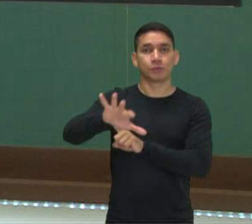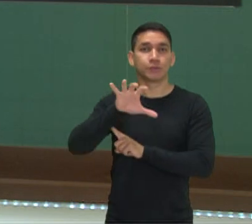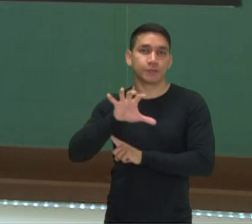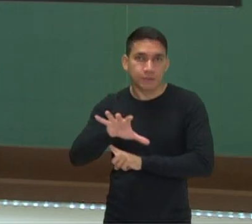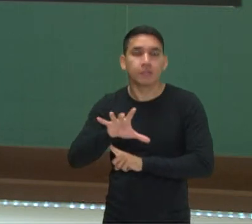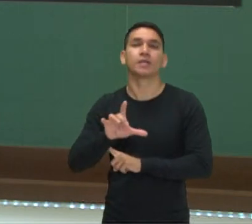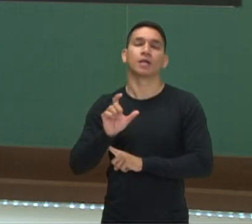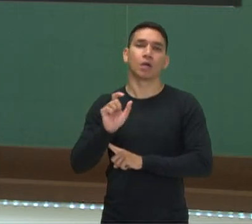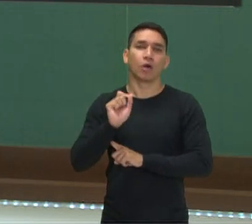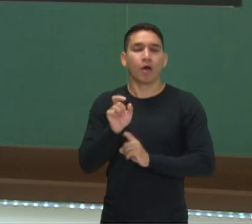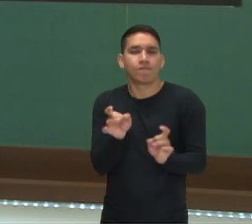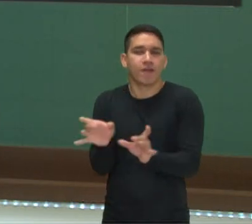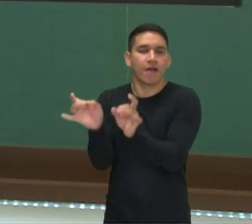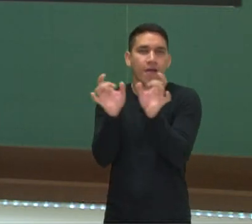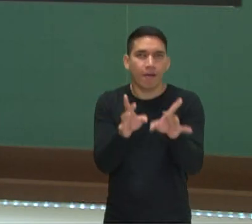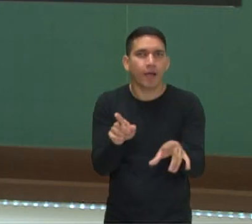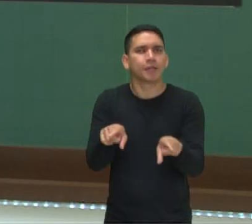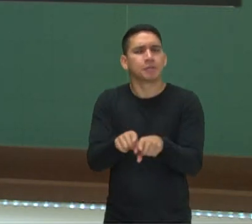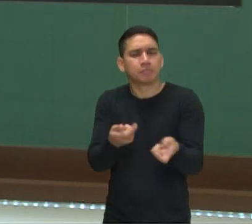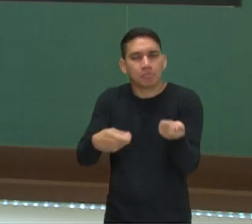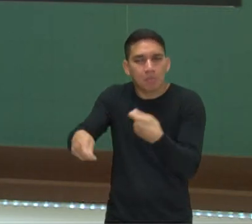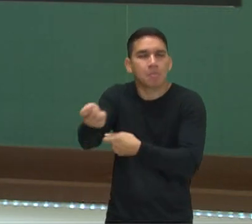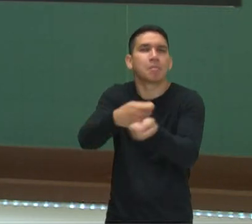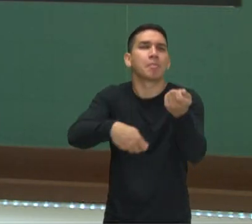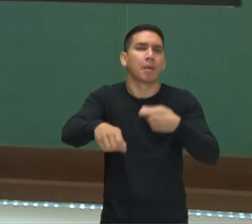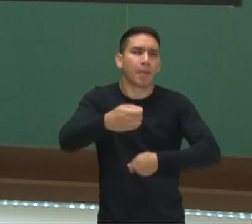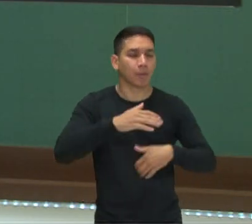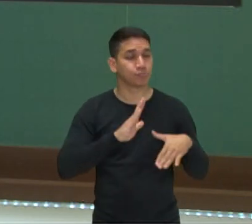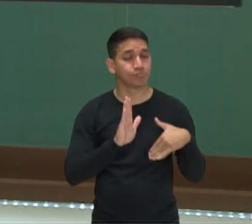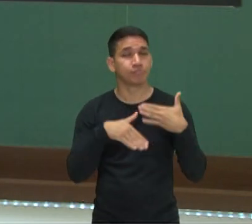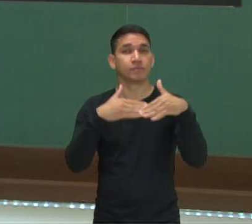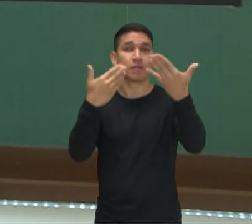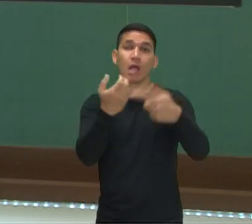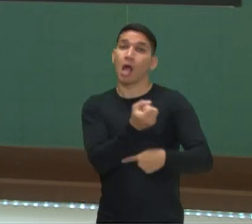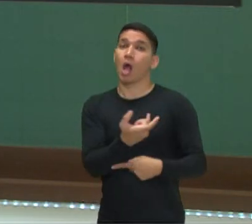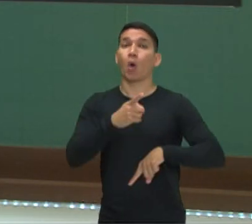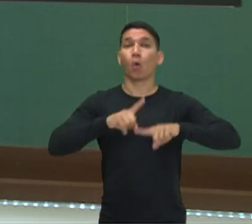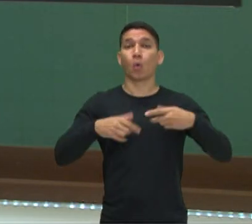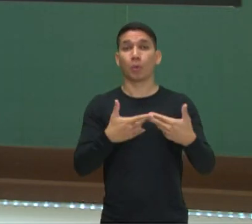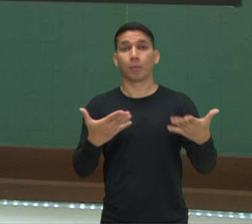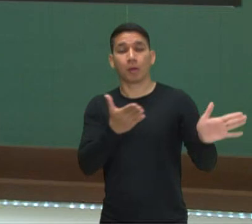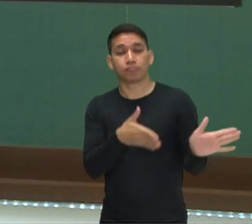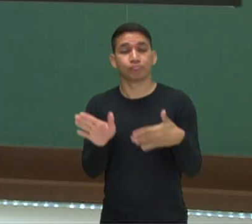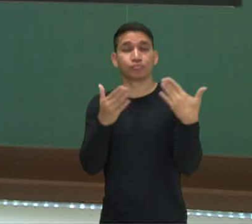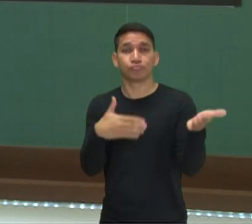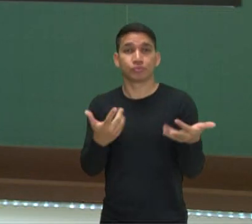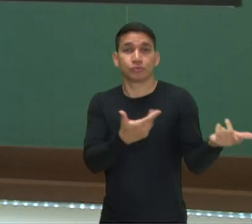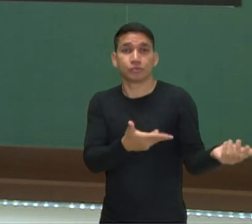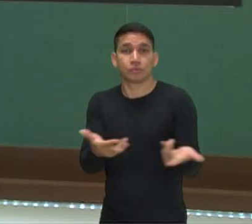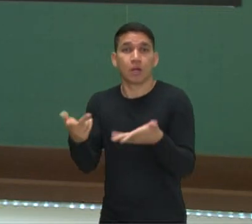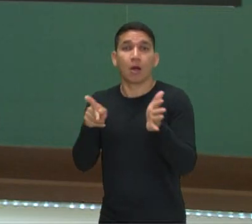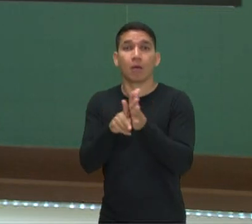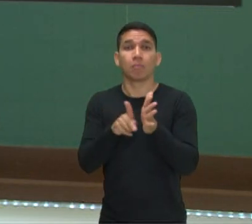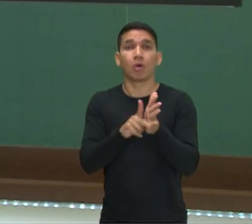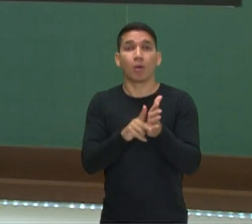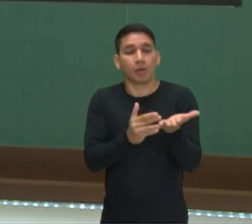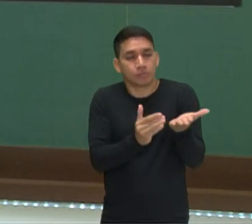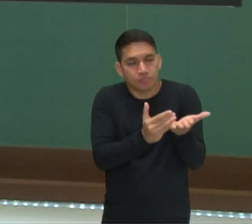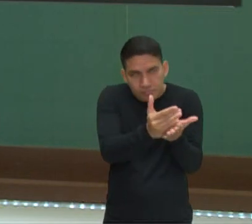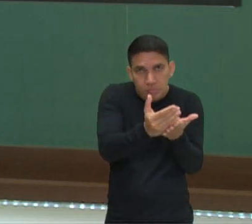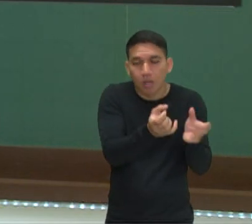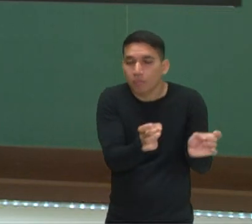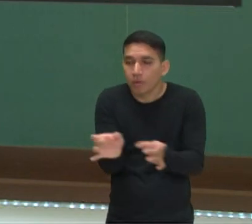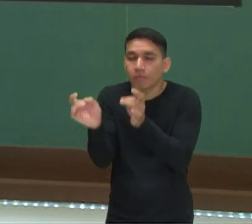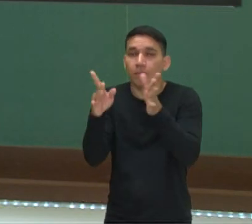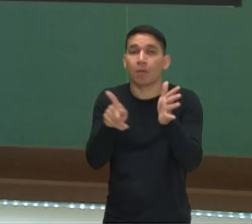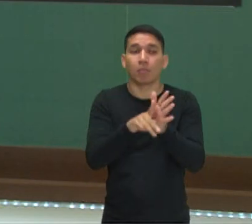para vender, para comercializar, para desenvolver algum produto, inclusive utilizando como matéria-prima isso que é